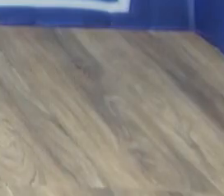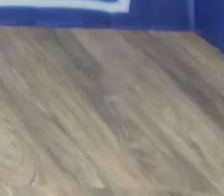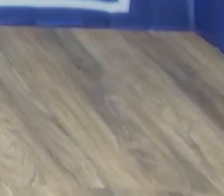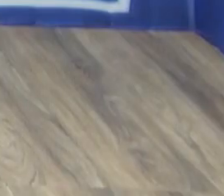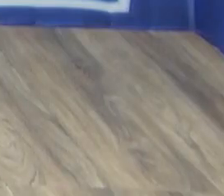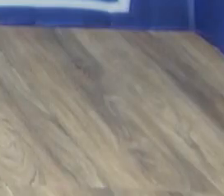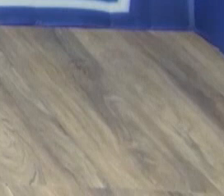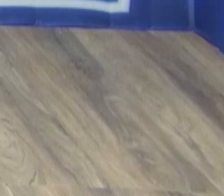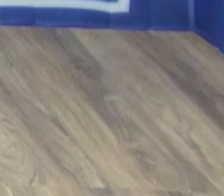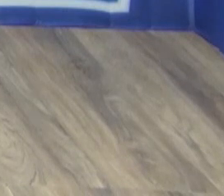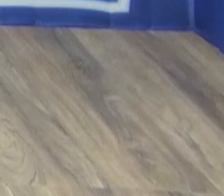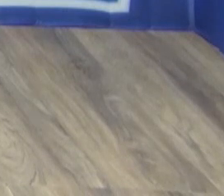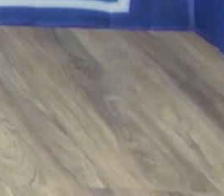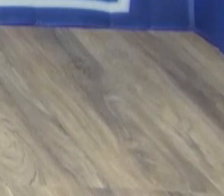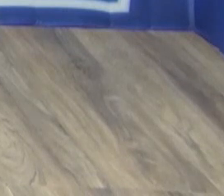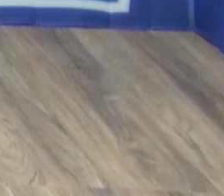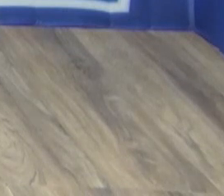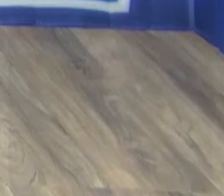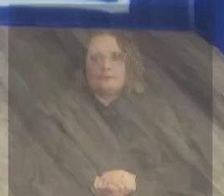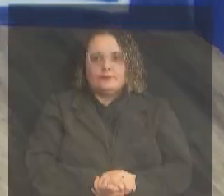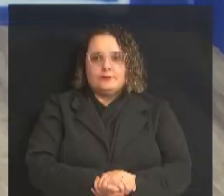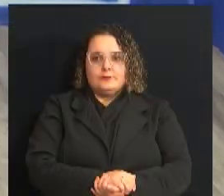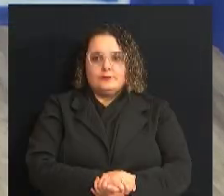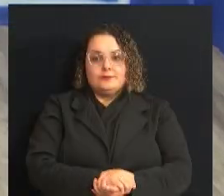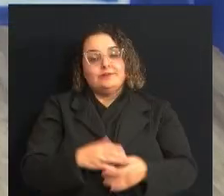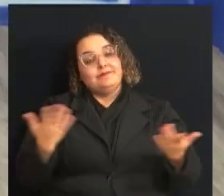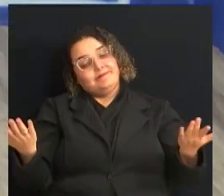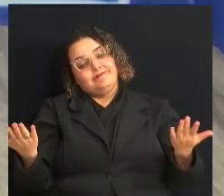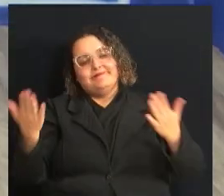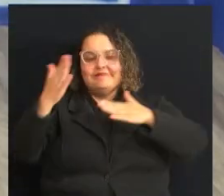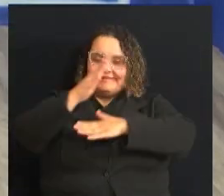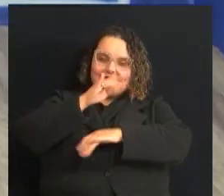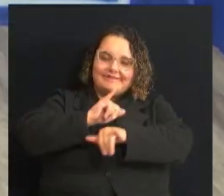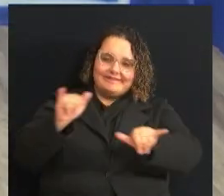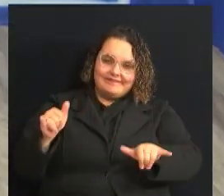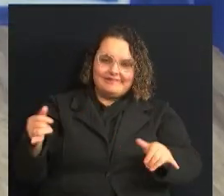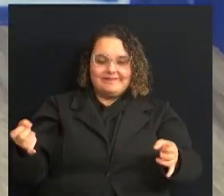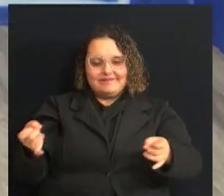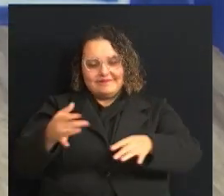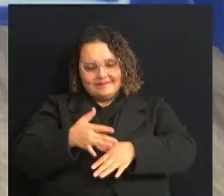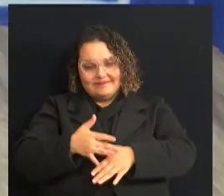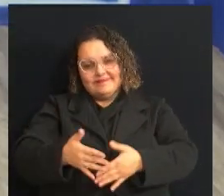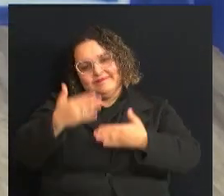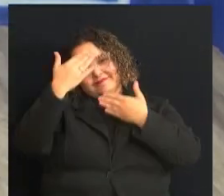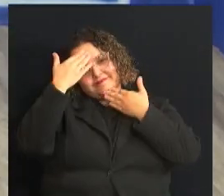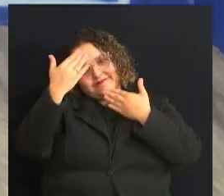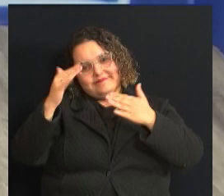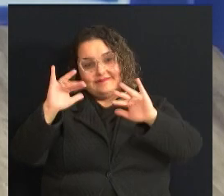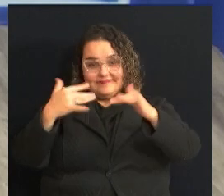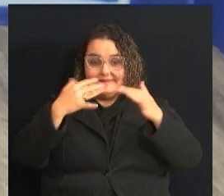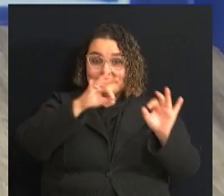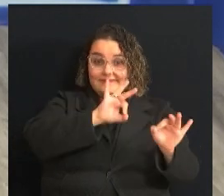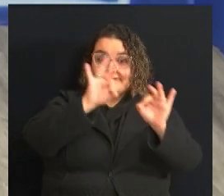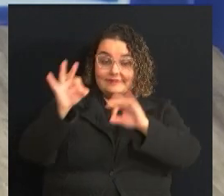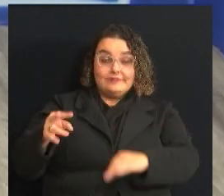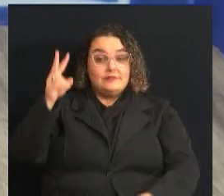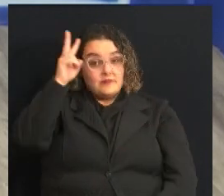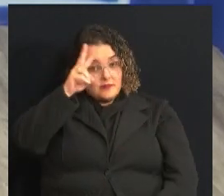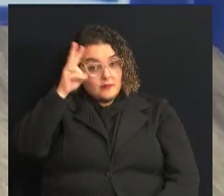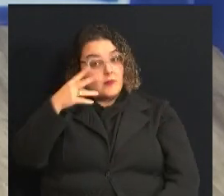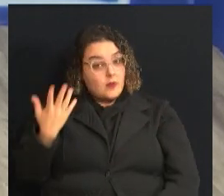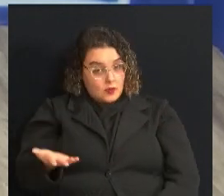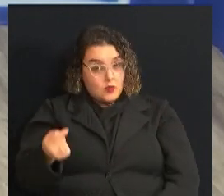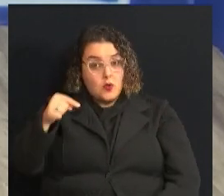E o Câmara Notícia fica por aqui. Muito obrigado pela sua companhia, pela sua audiência. Lembrando, então, que